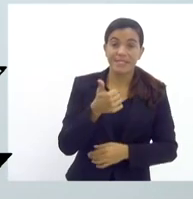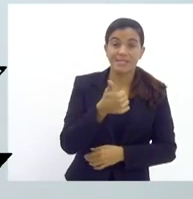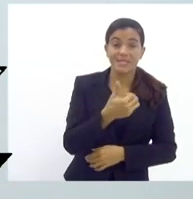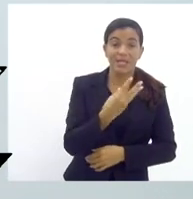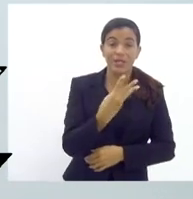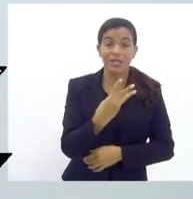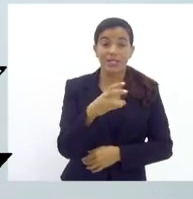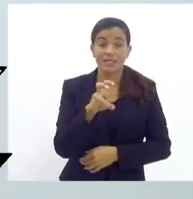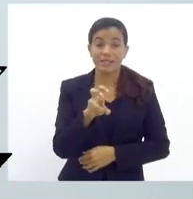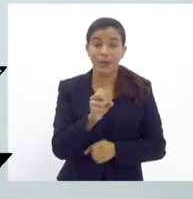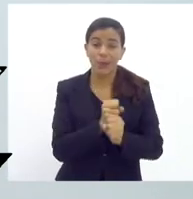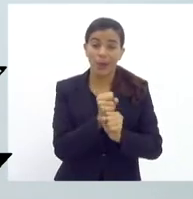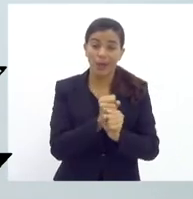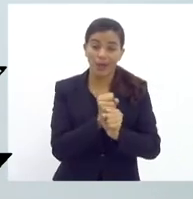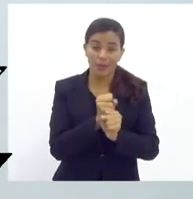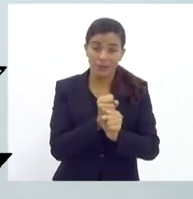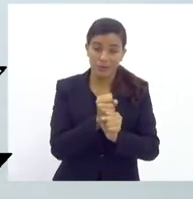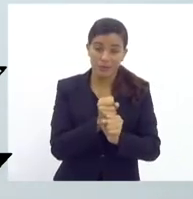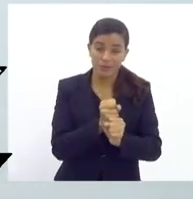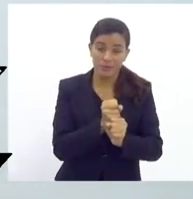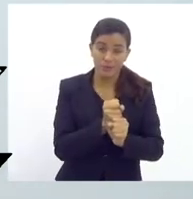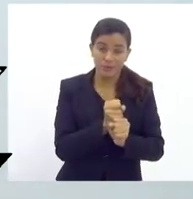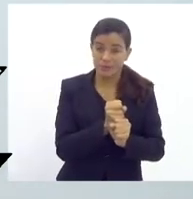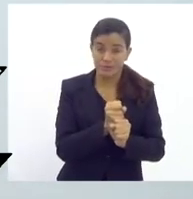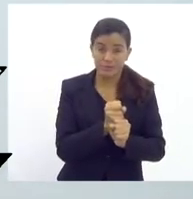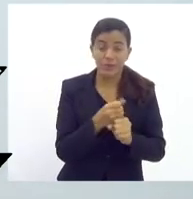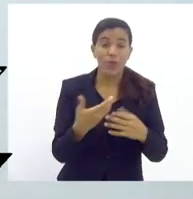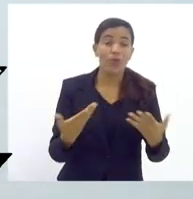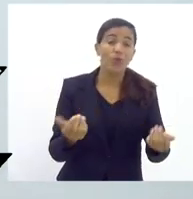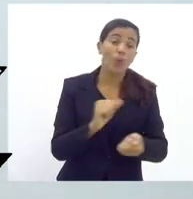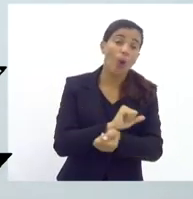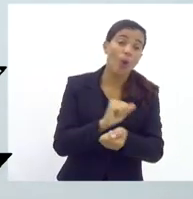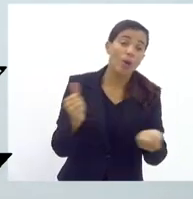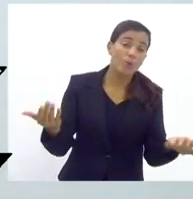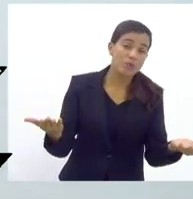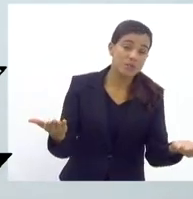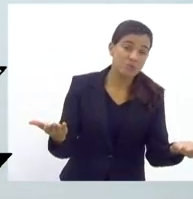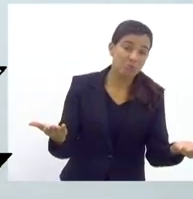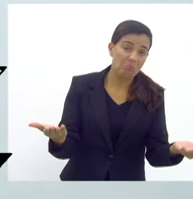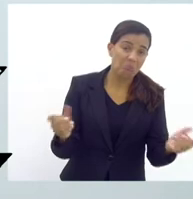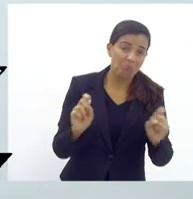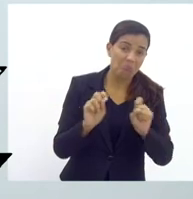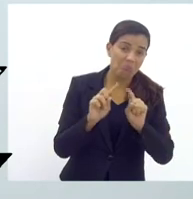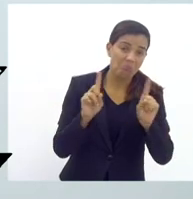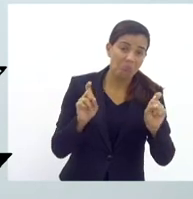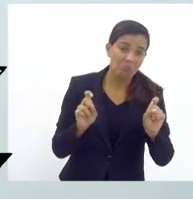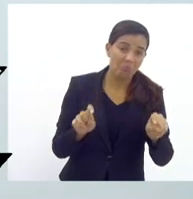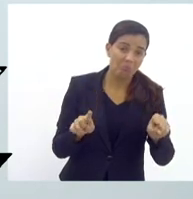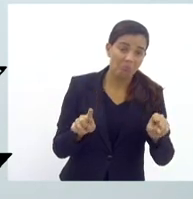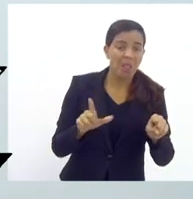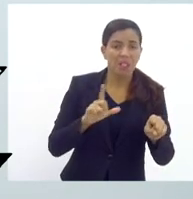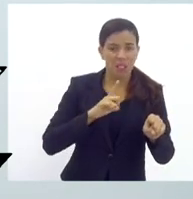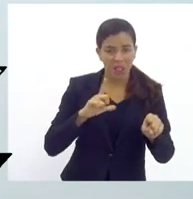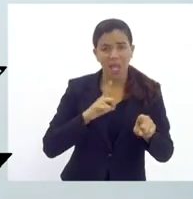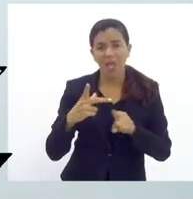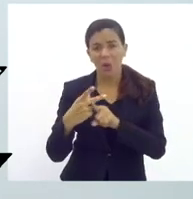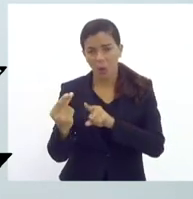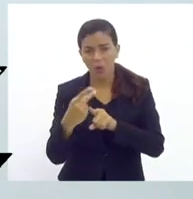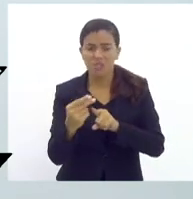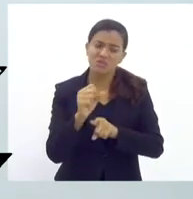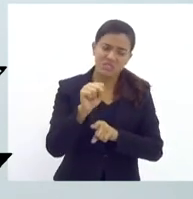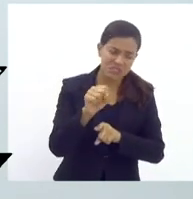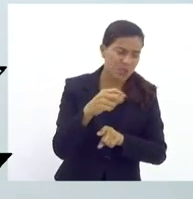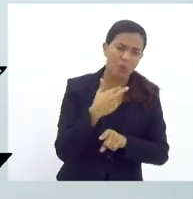135 anos de qual a abolição claro que a gente tem algumas conquistas a gente não pode